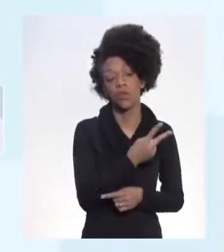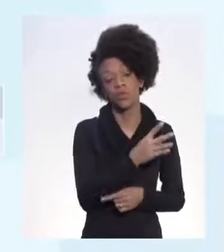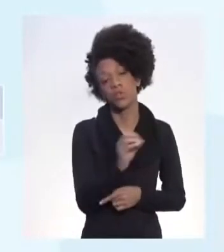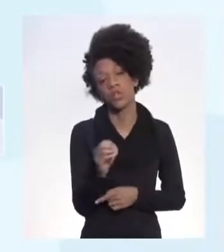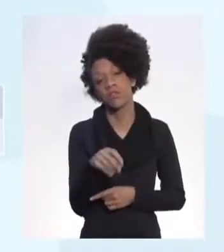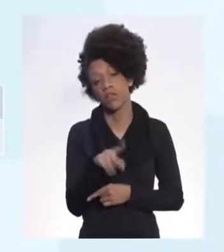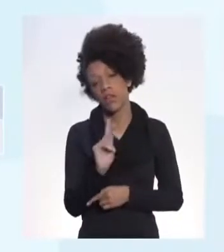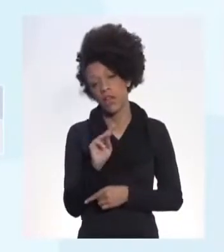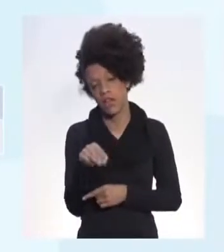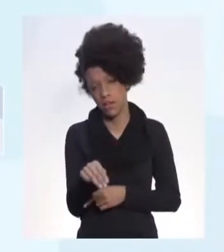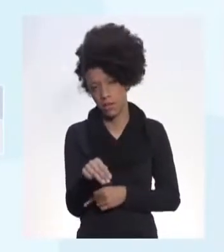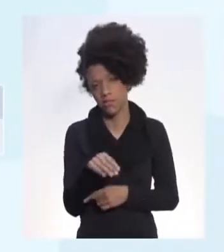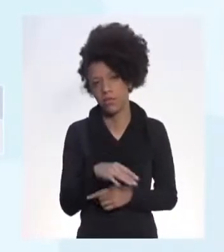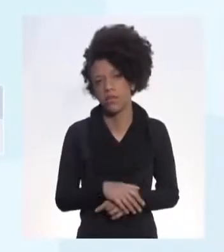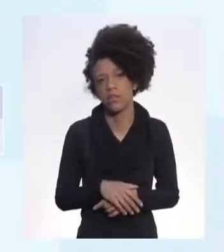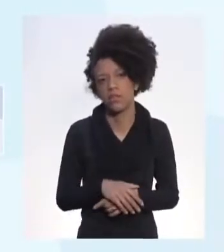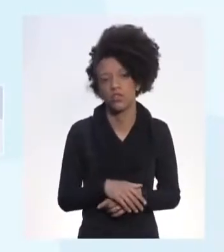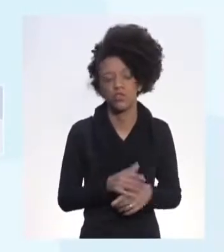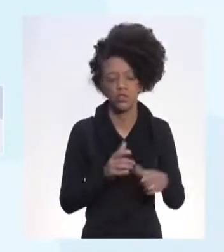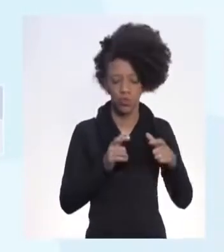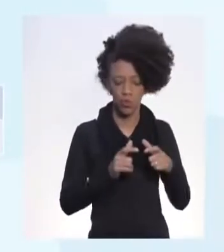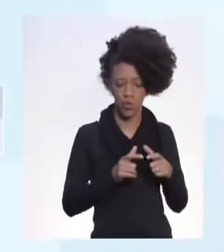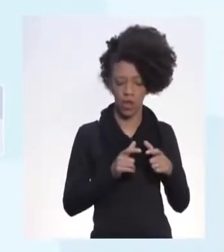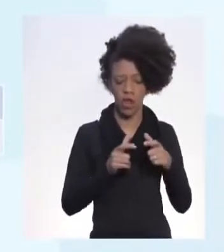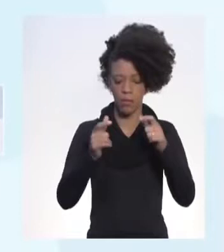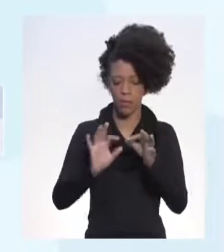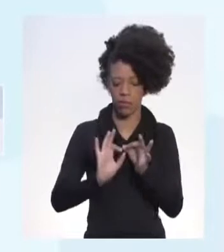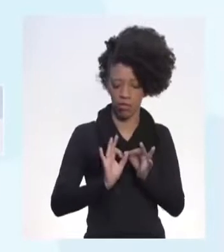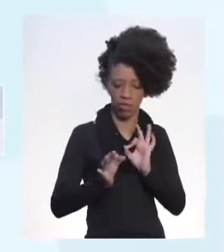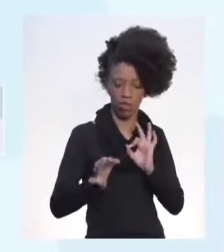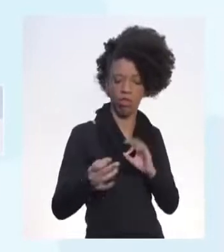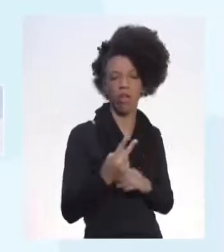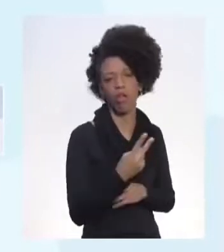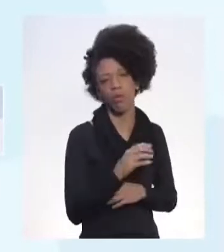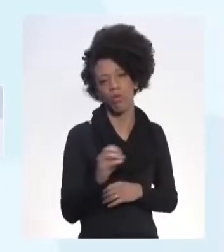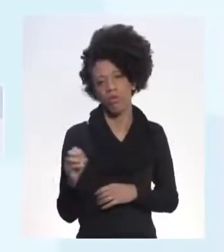quilômetros, então, de uma cidade para outra, acontece alguma coisa,